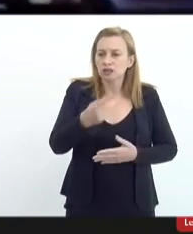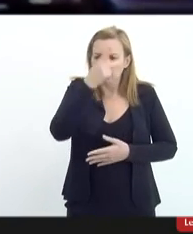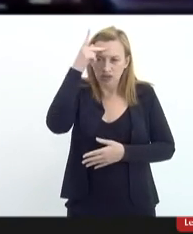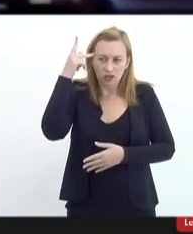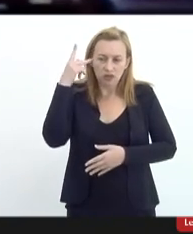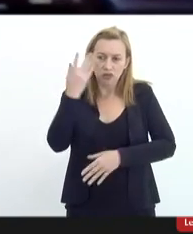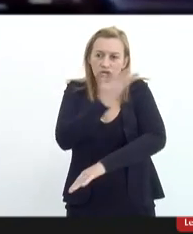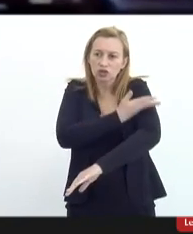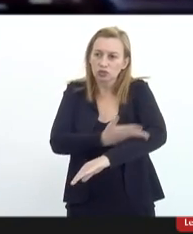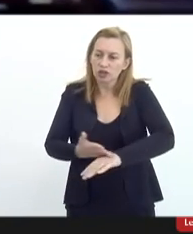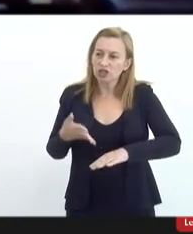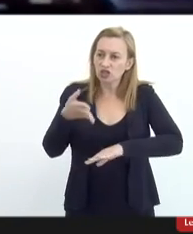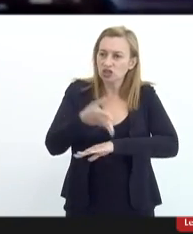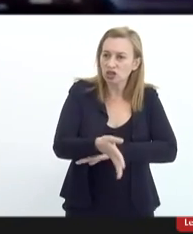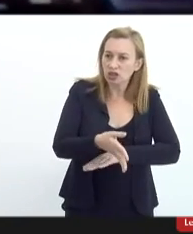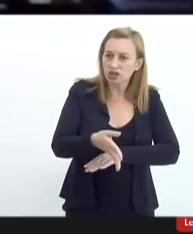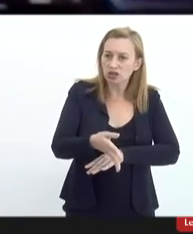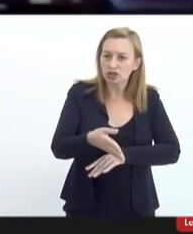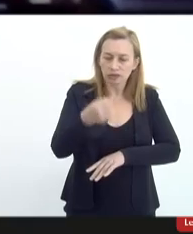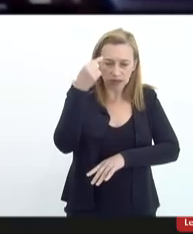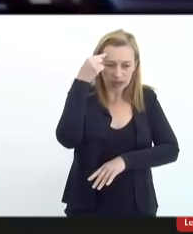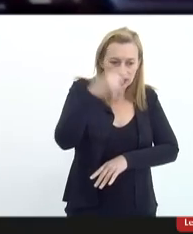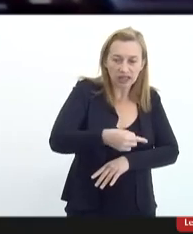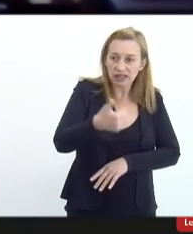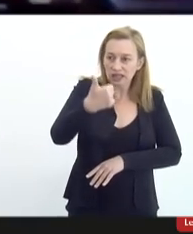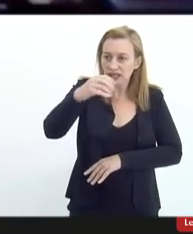no Manaus dominassem 10 mil